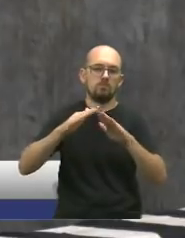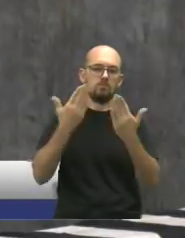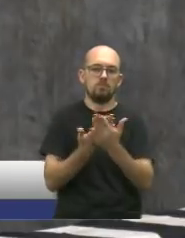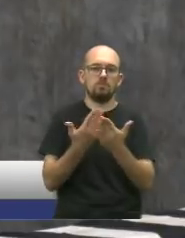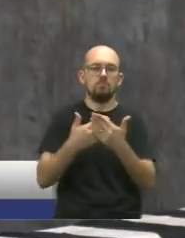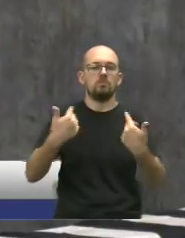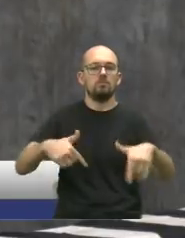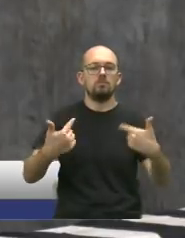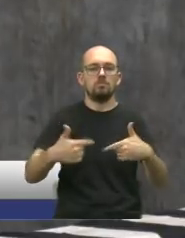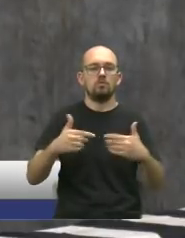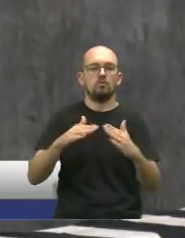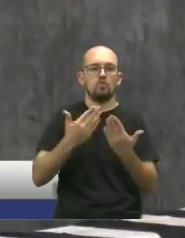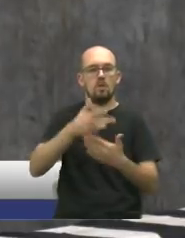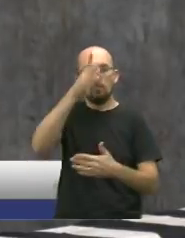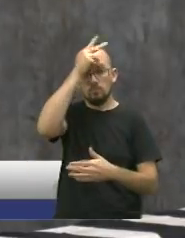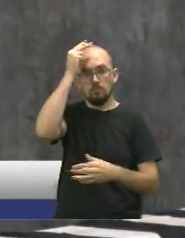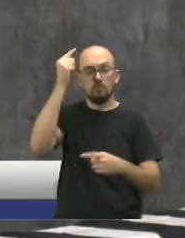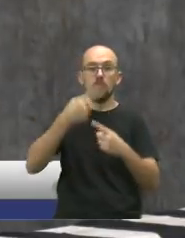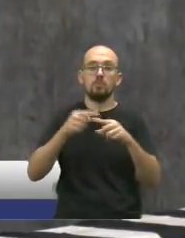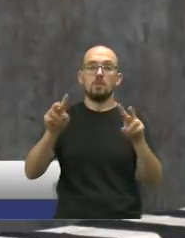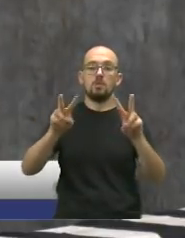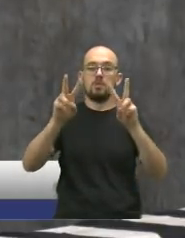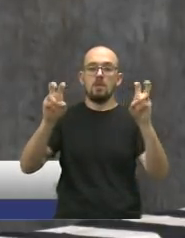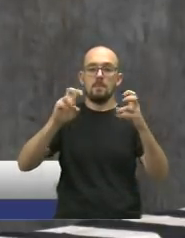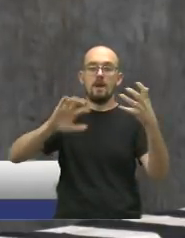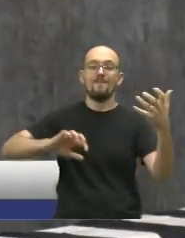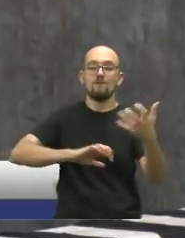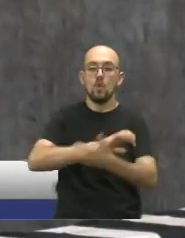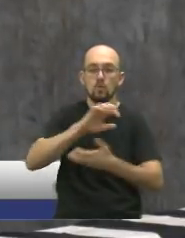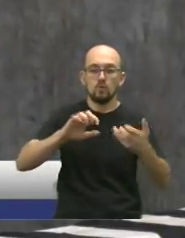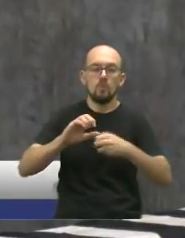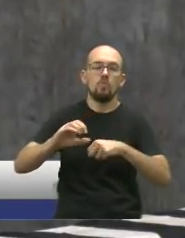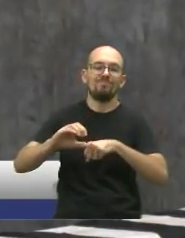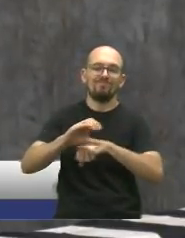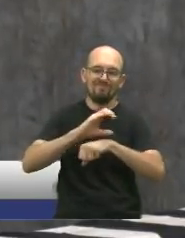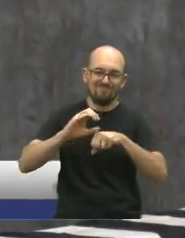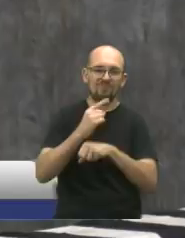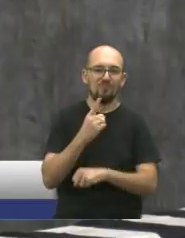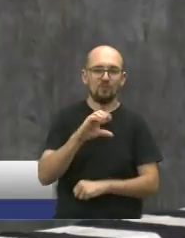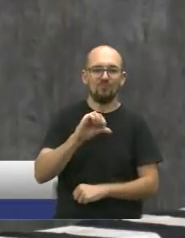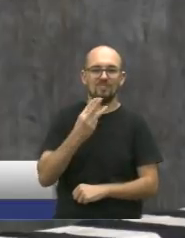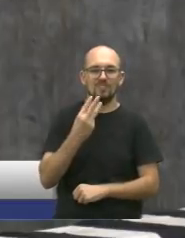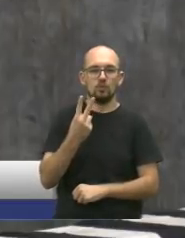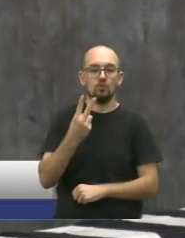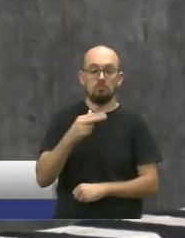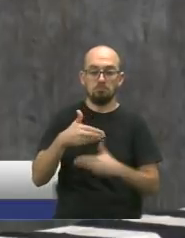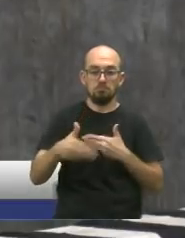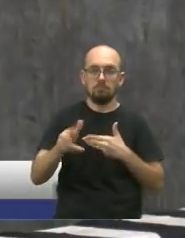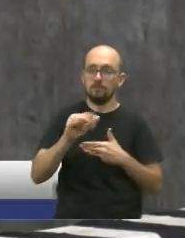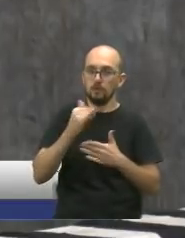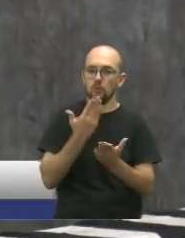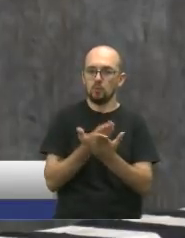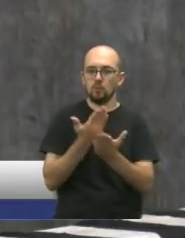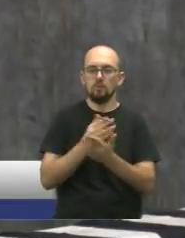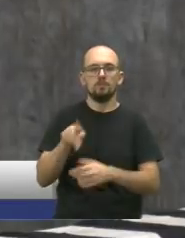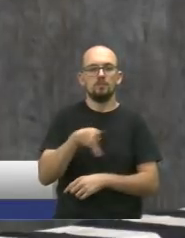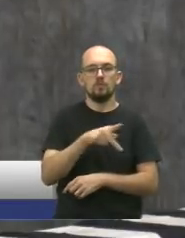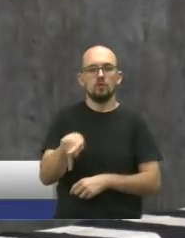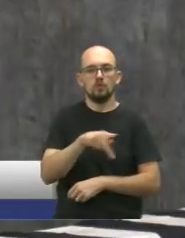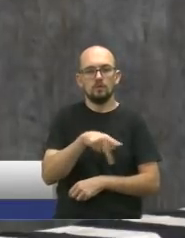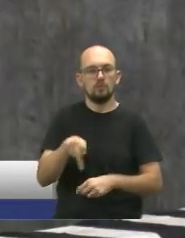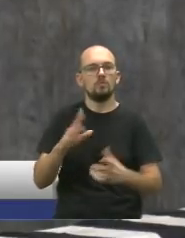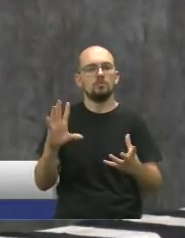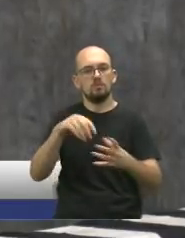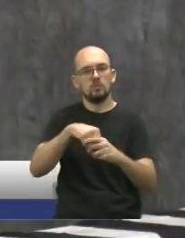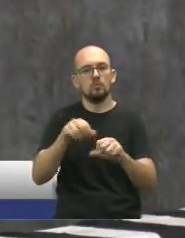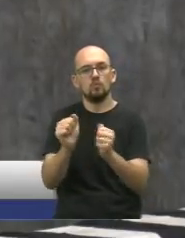pois a temática Revolução Constitucionalista de 1932 será foco de estudos por parte dos professores junto